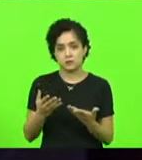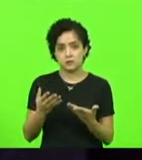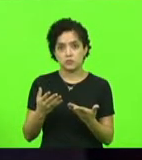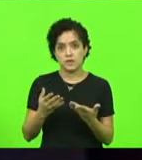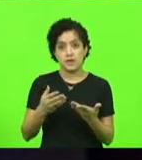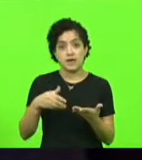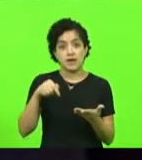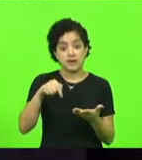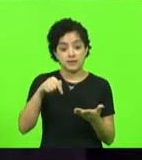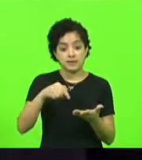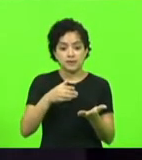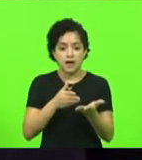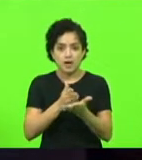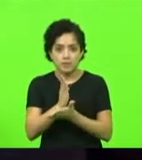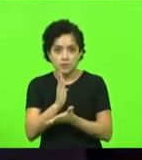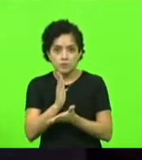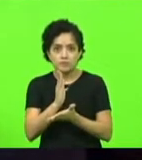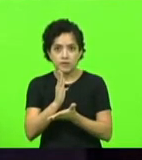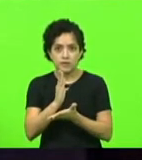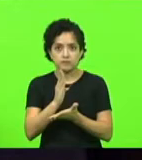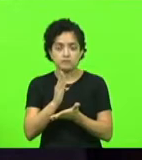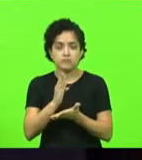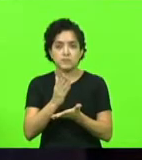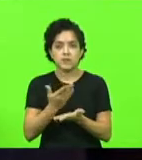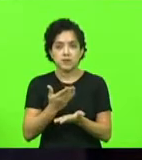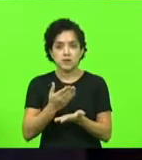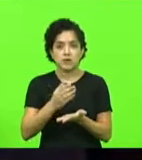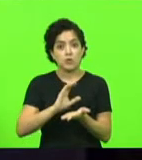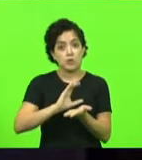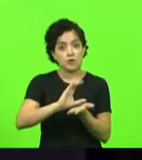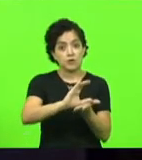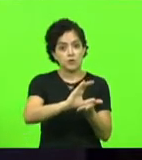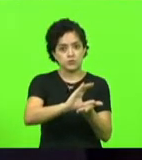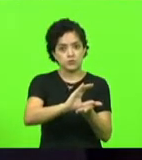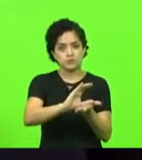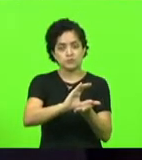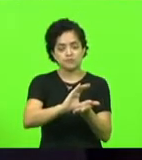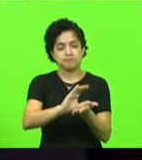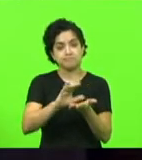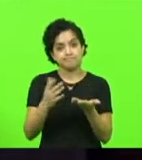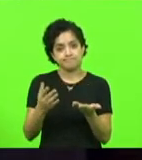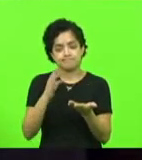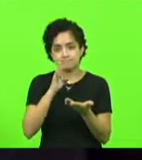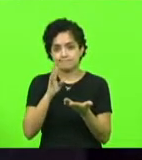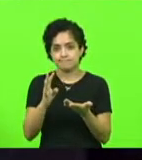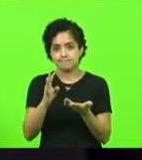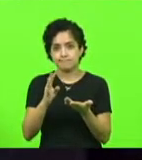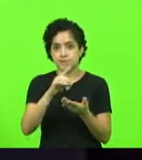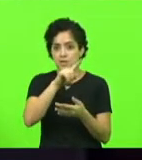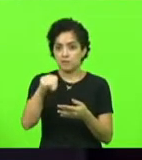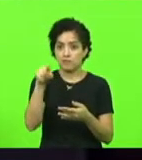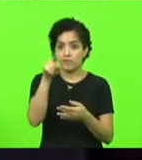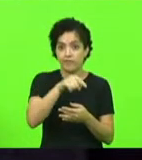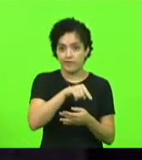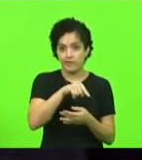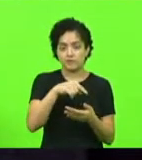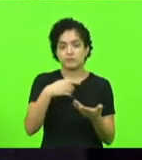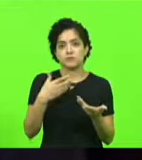aprovarmos um aporte na BR-470. Foi criticado. Veio o veto, né? E veio o